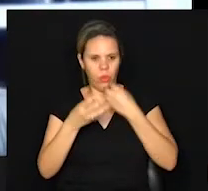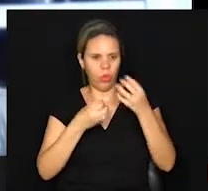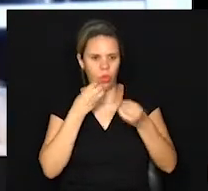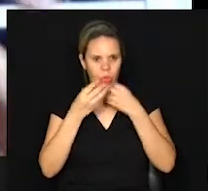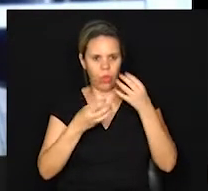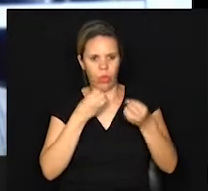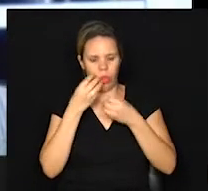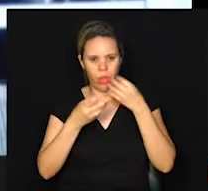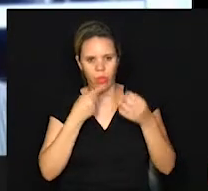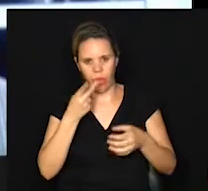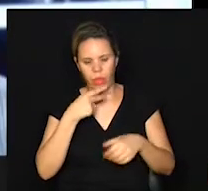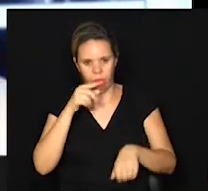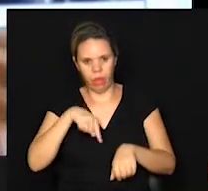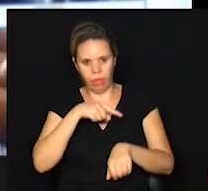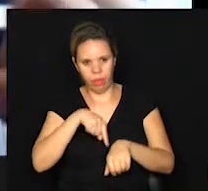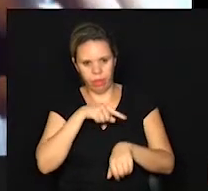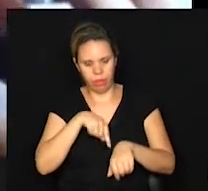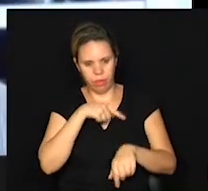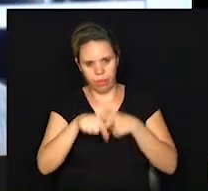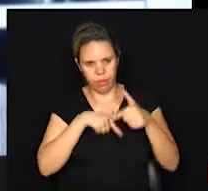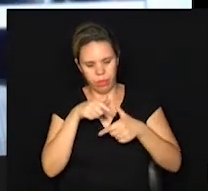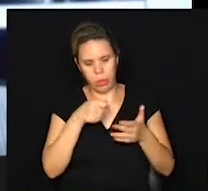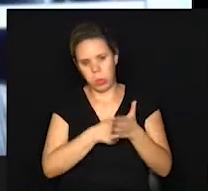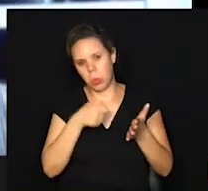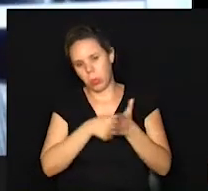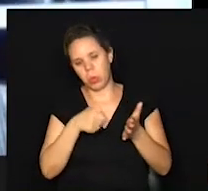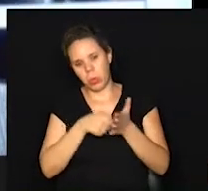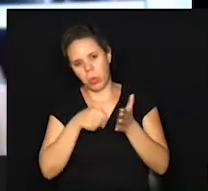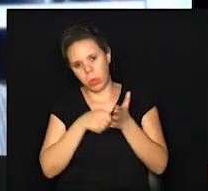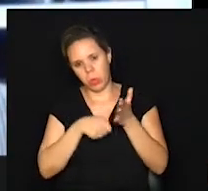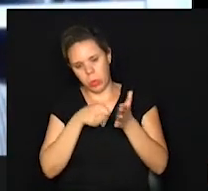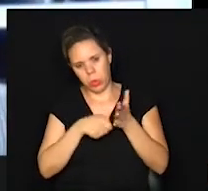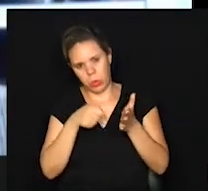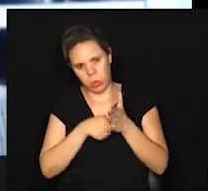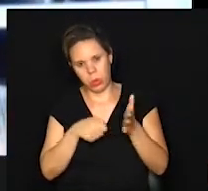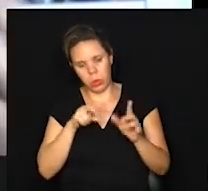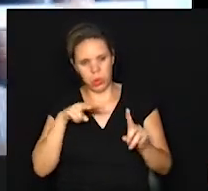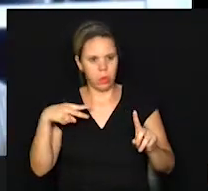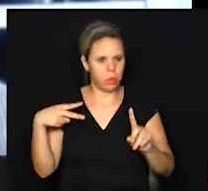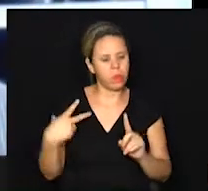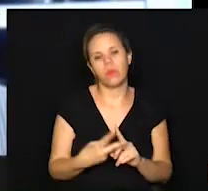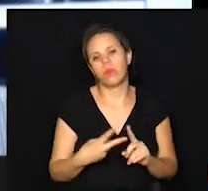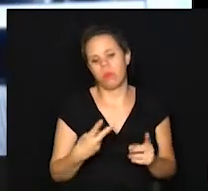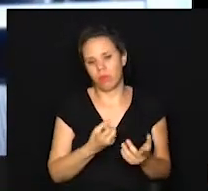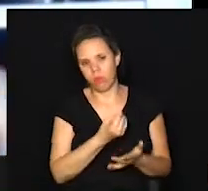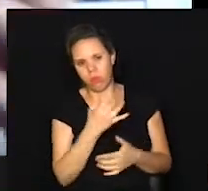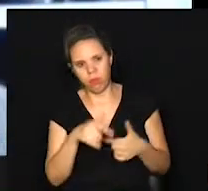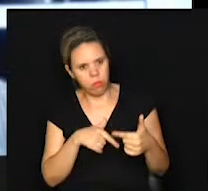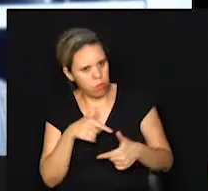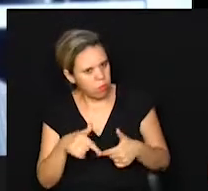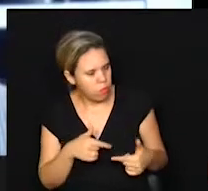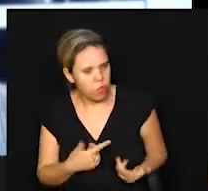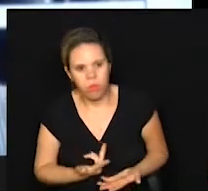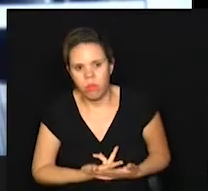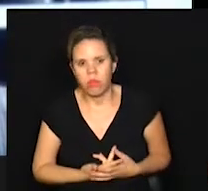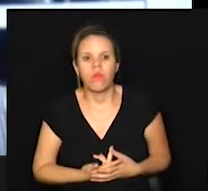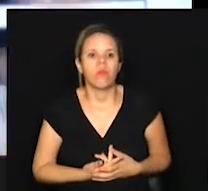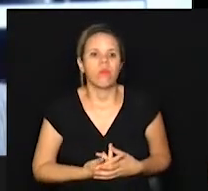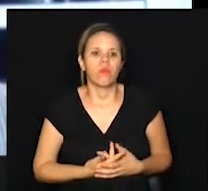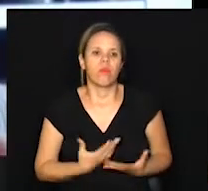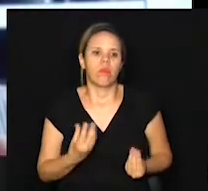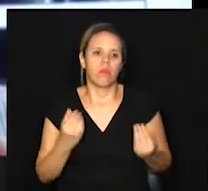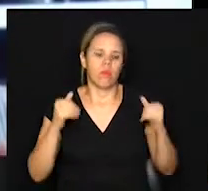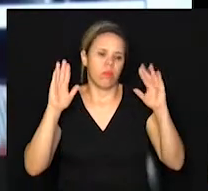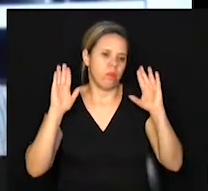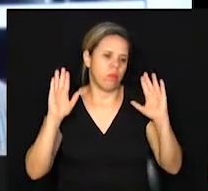Uma carga de cobrança, de expectativas, de demandas, de atividades, muito maior